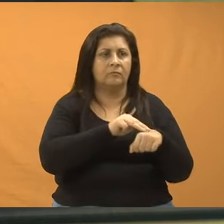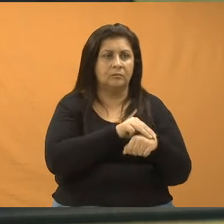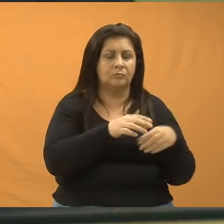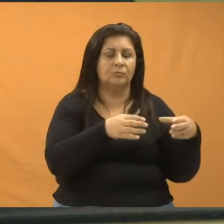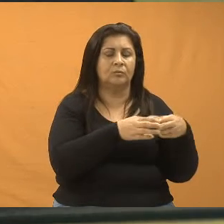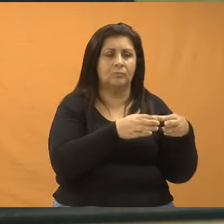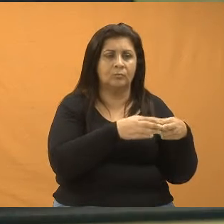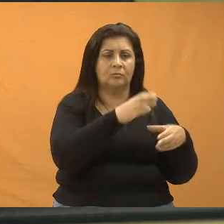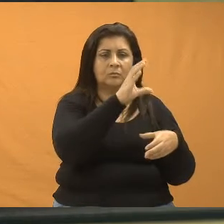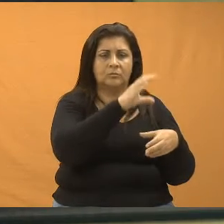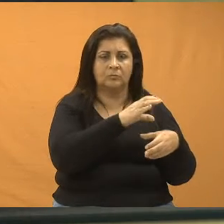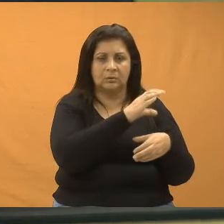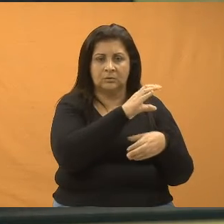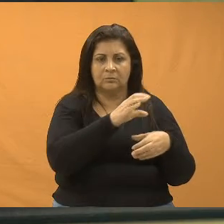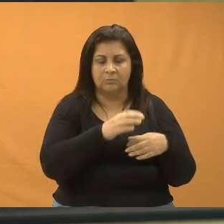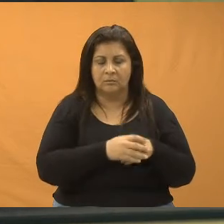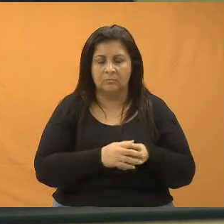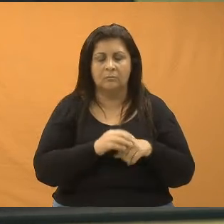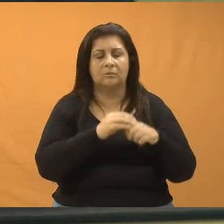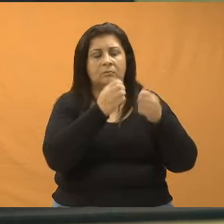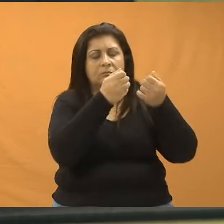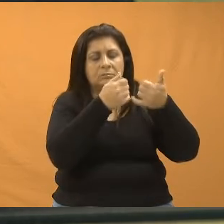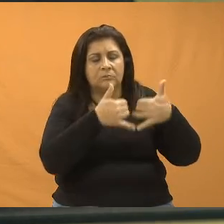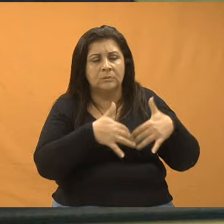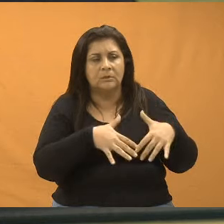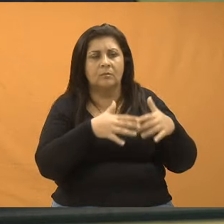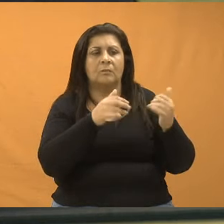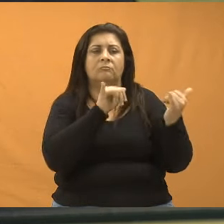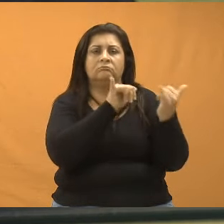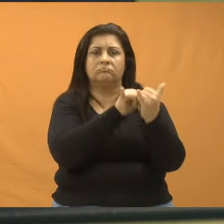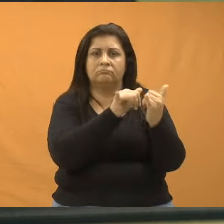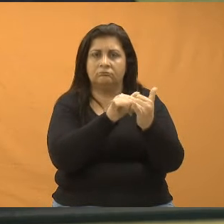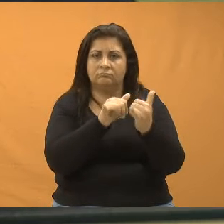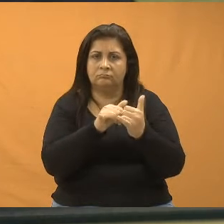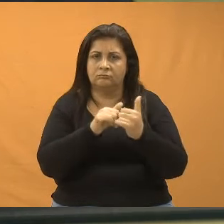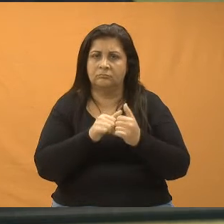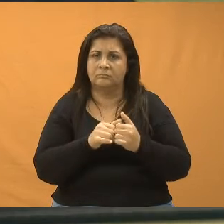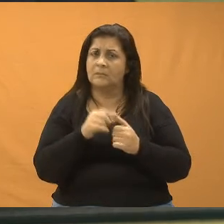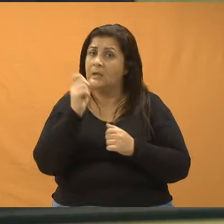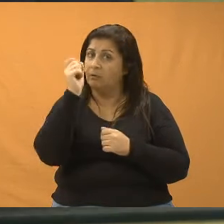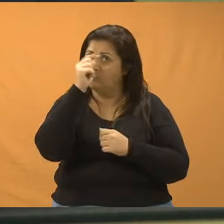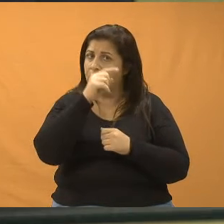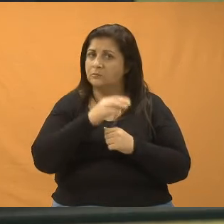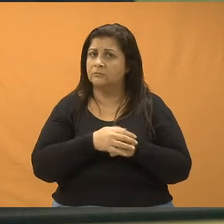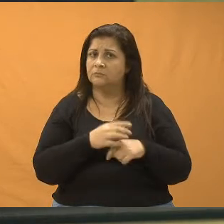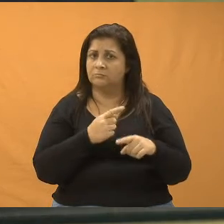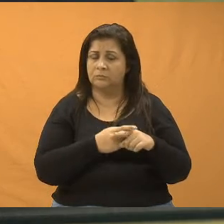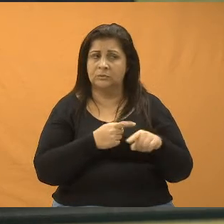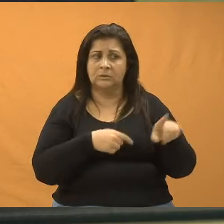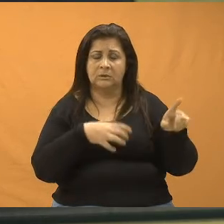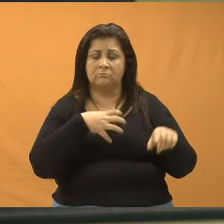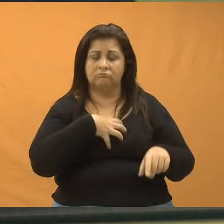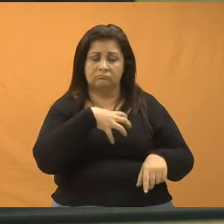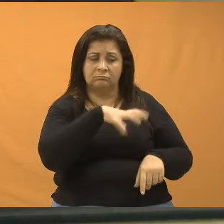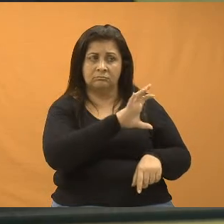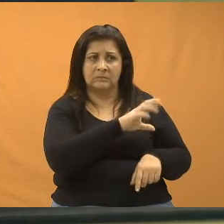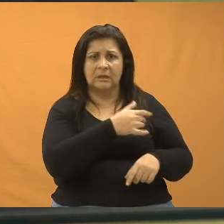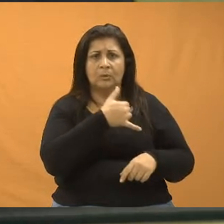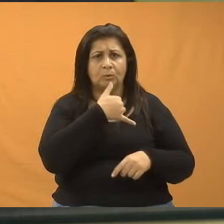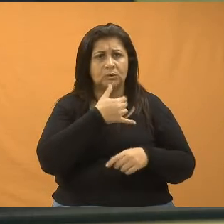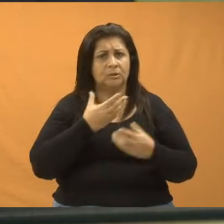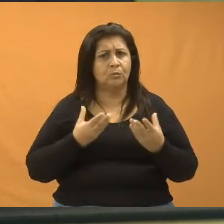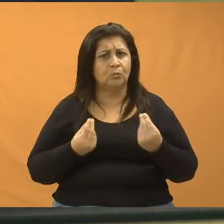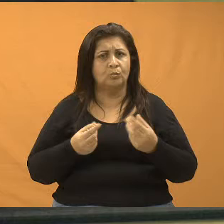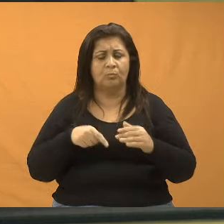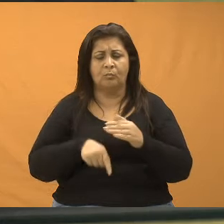grupo de 5 em 5, e foi muito difícil quebrar esse ressentimento que a Irmandade, que tem o seu papel